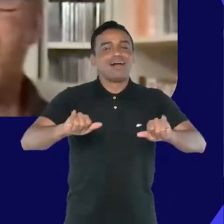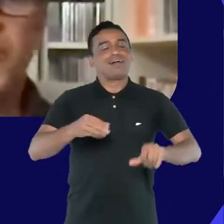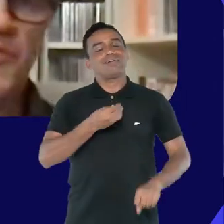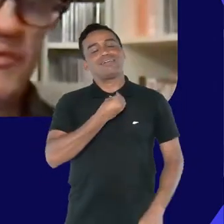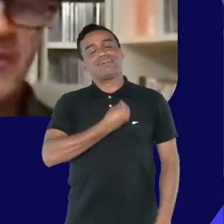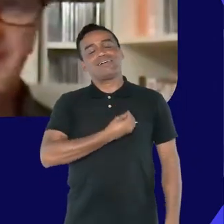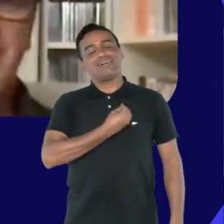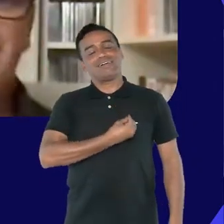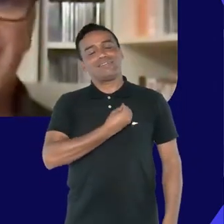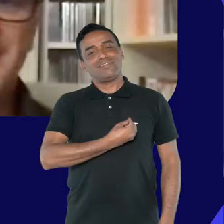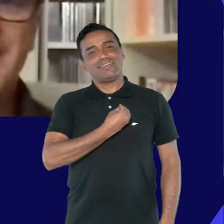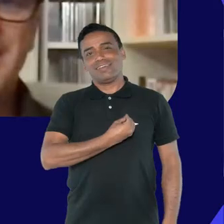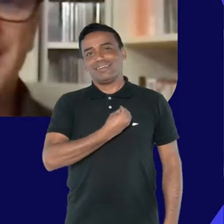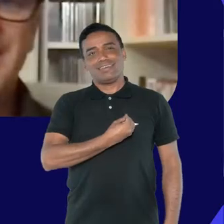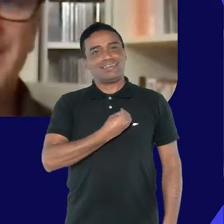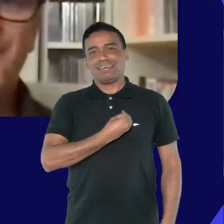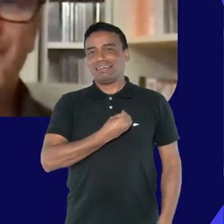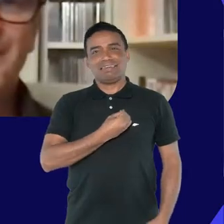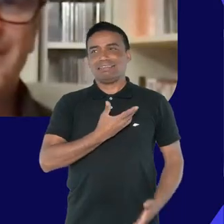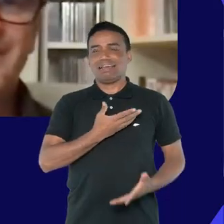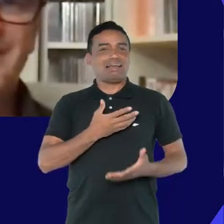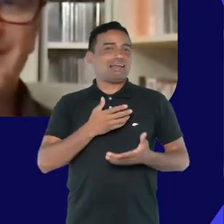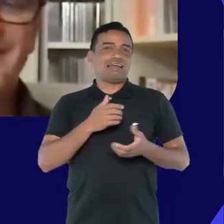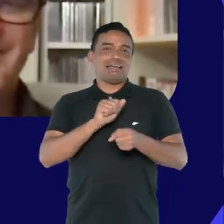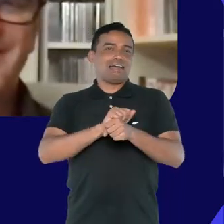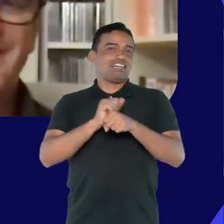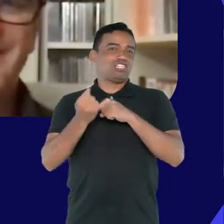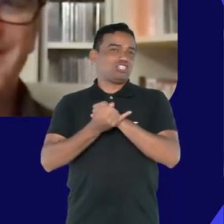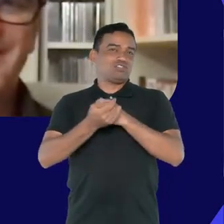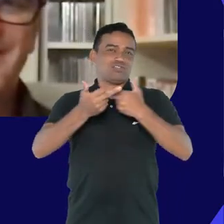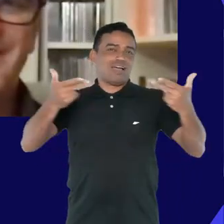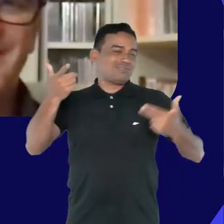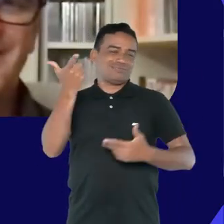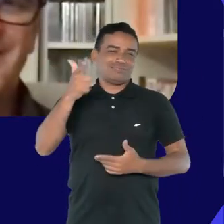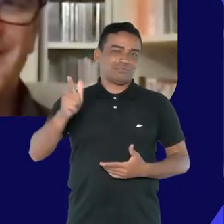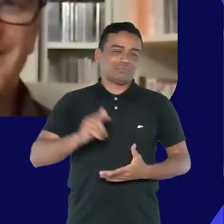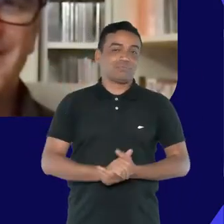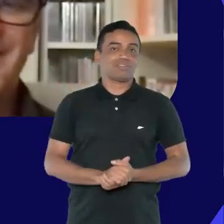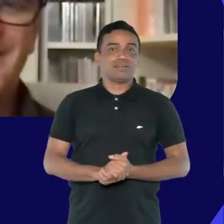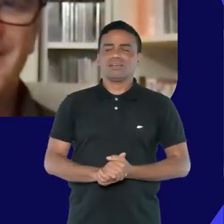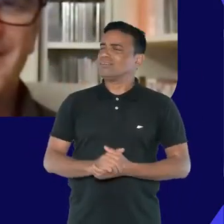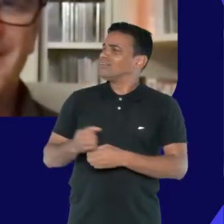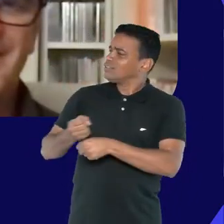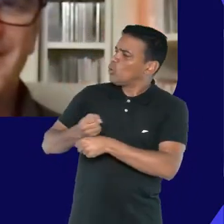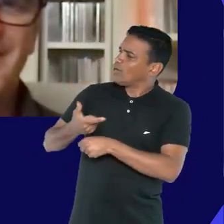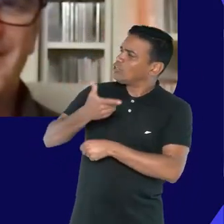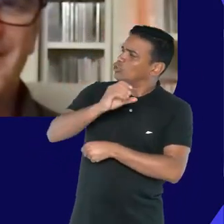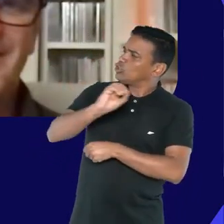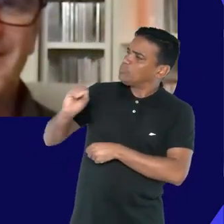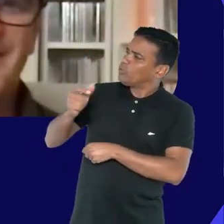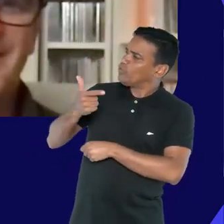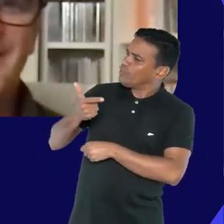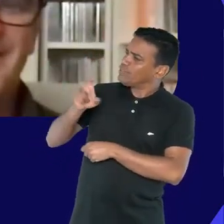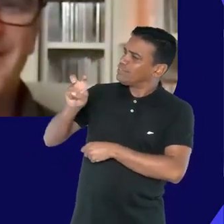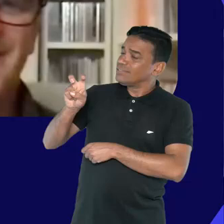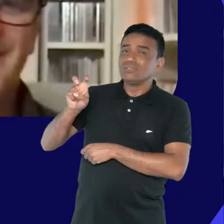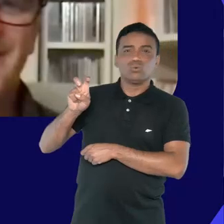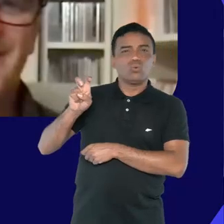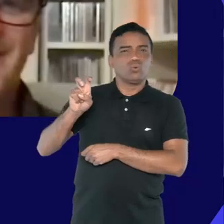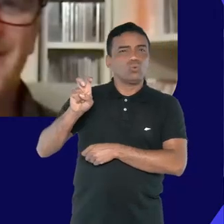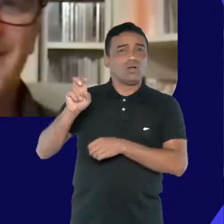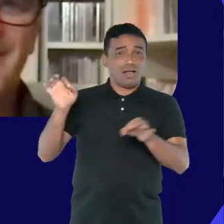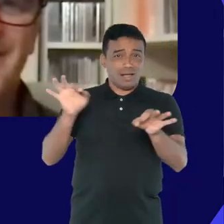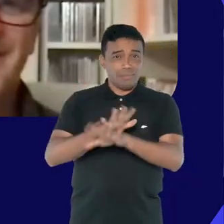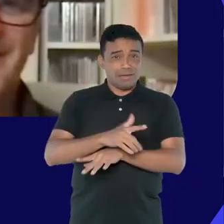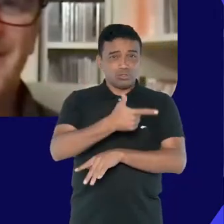vida, ponto, sem mais adjetivos. Zé Luiz, em 2025, a gente está aí virando 24,